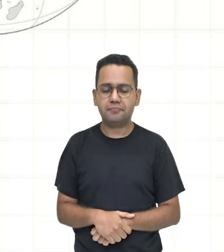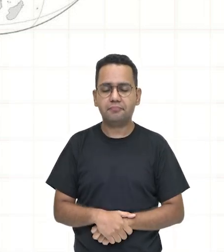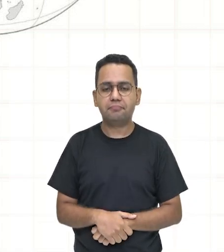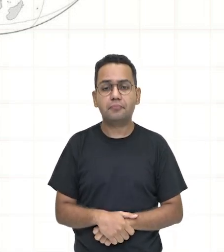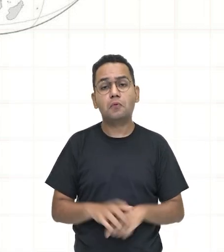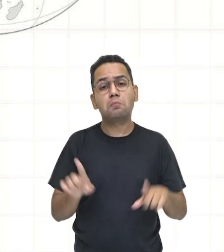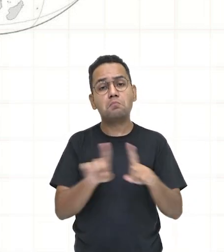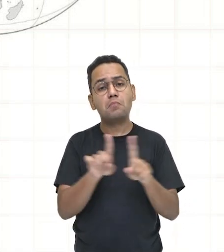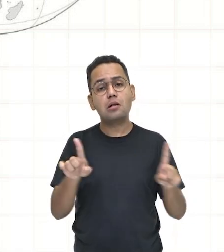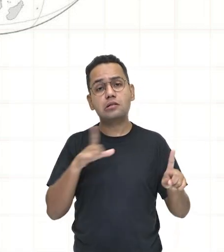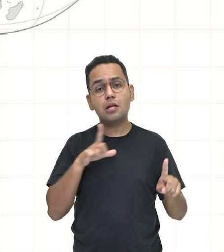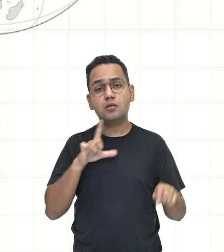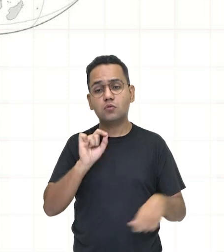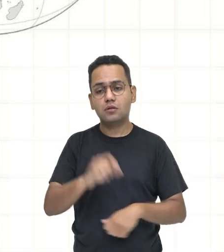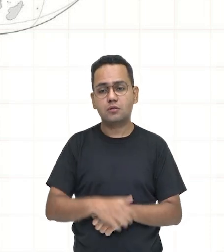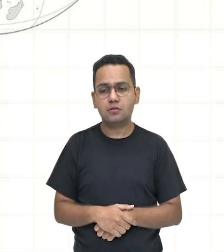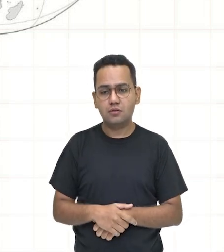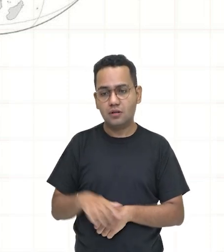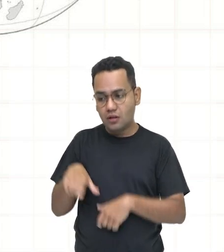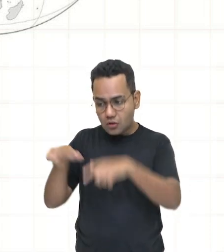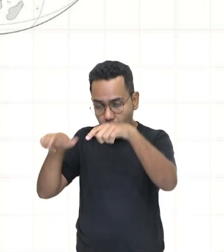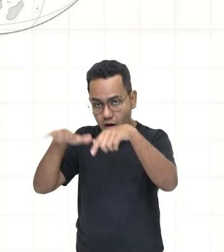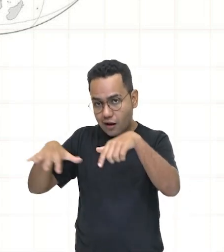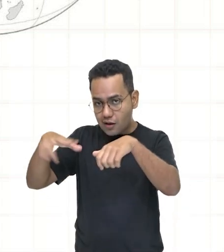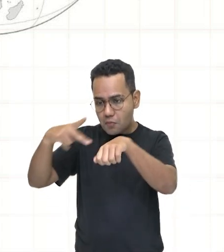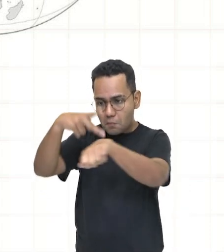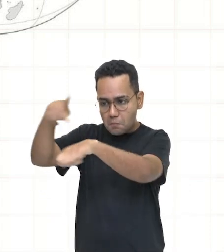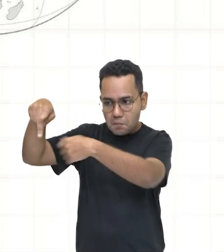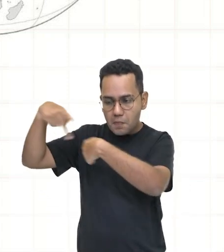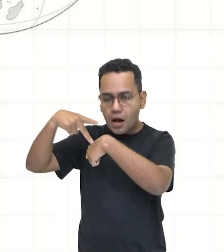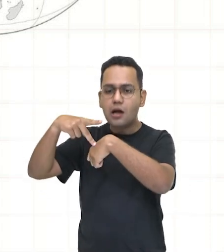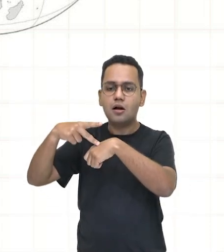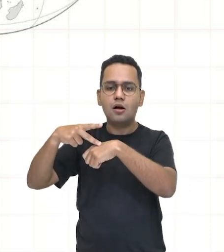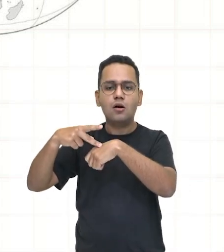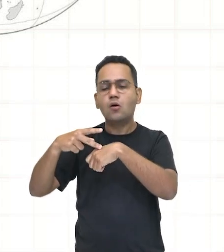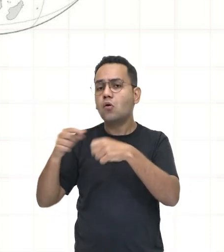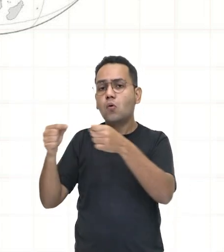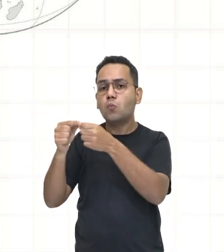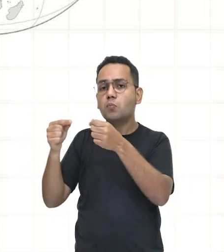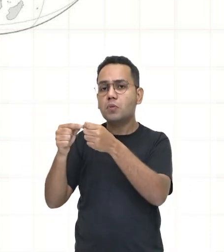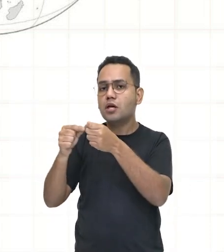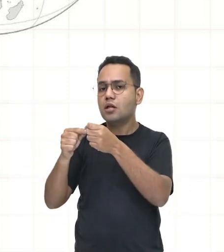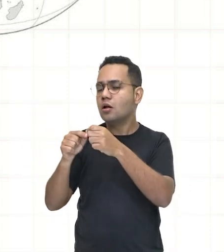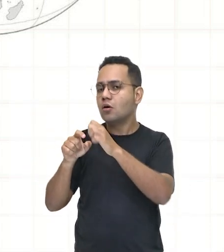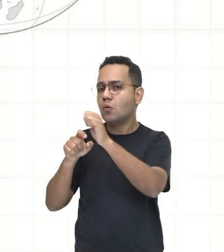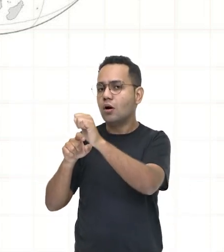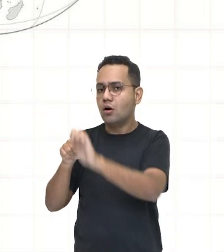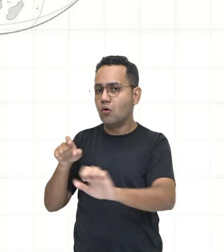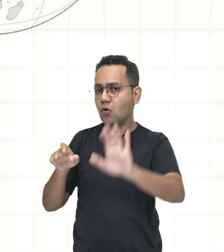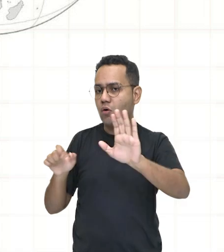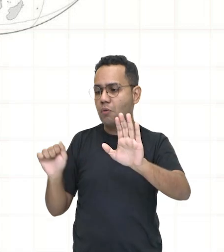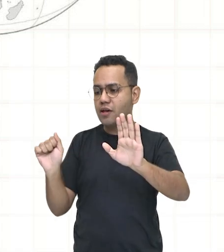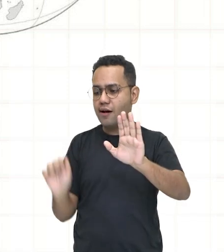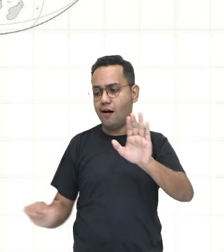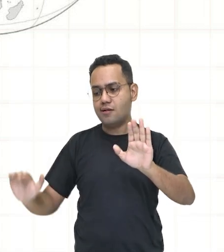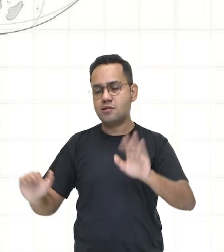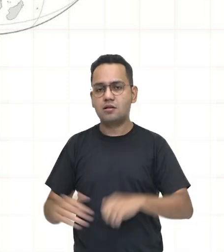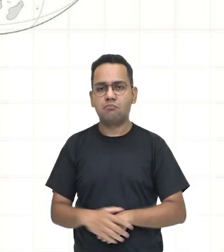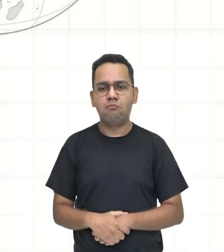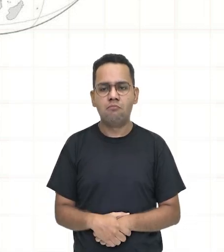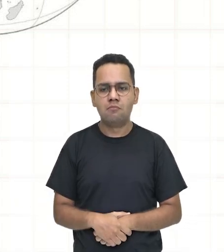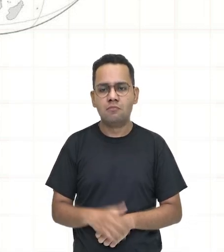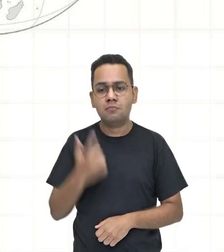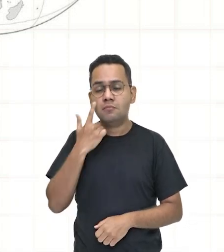existem países aqui nessa região que fazem parte dos 2 continentes. E aqui nós temos 2 casos, que